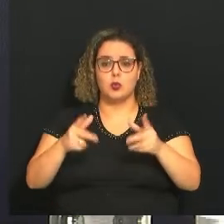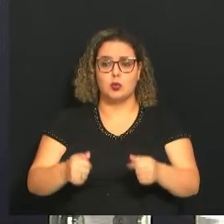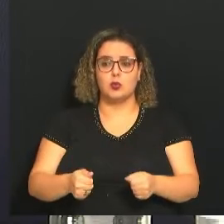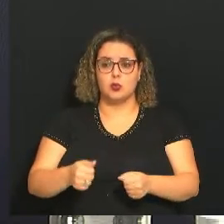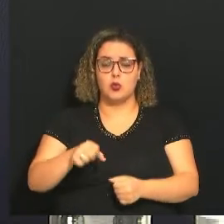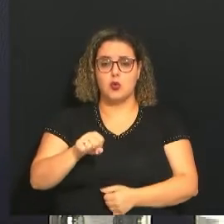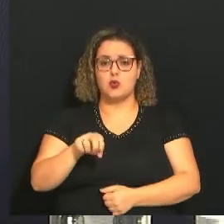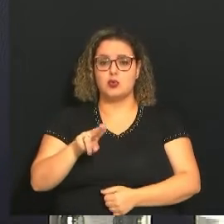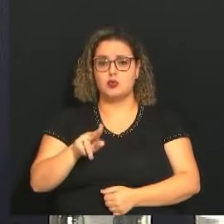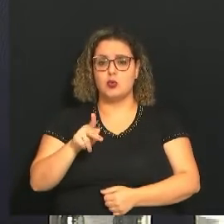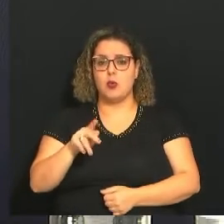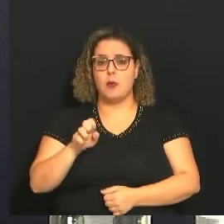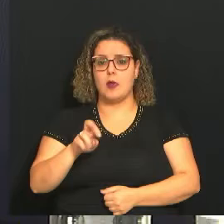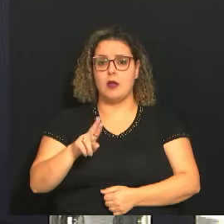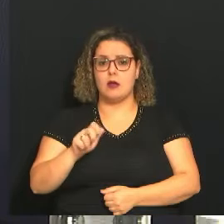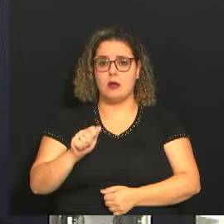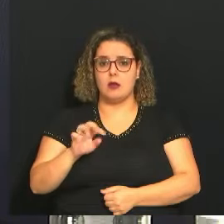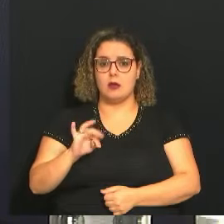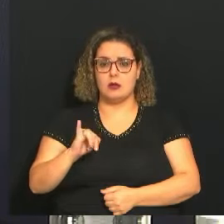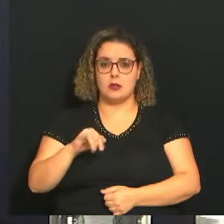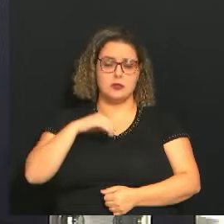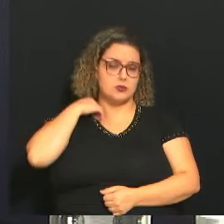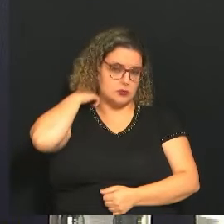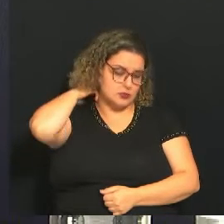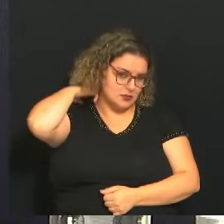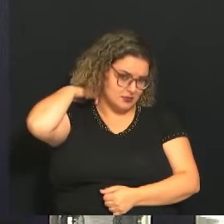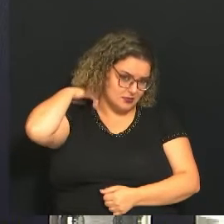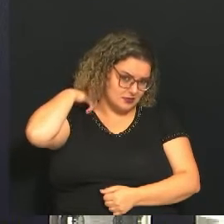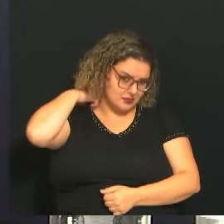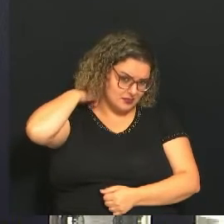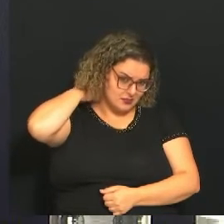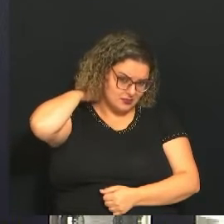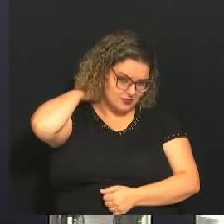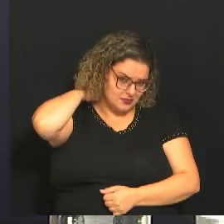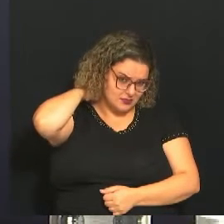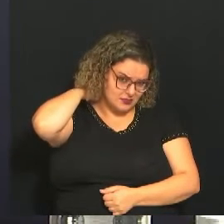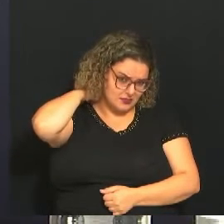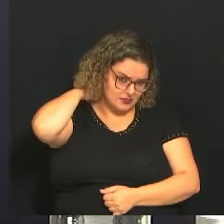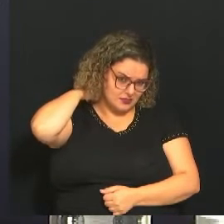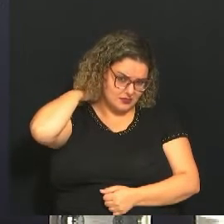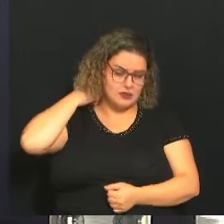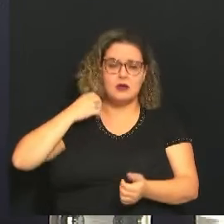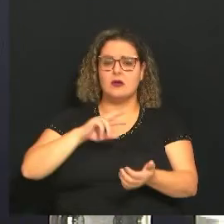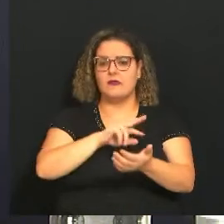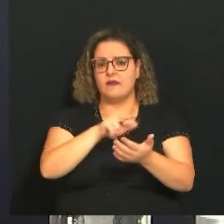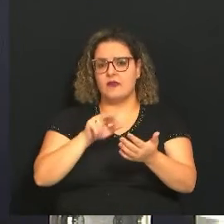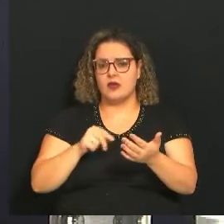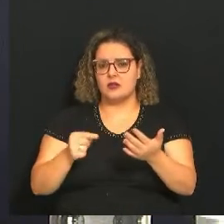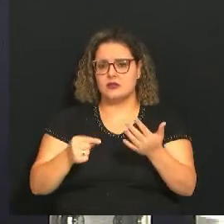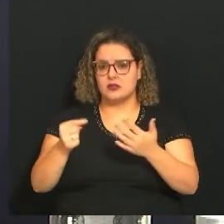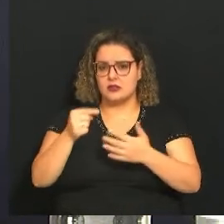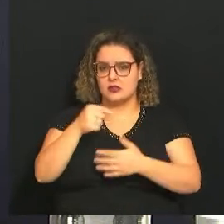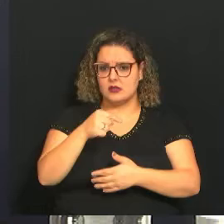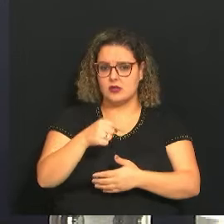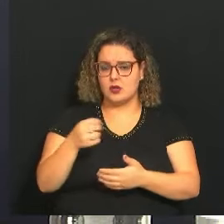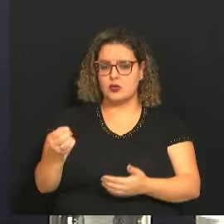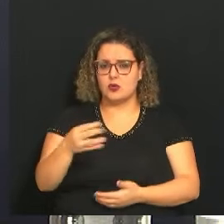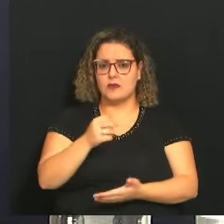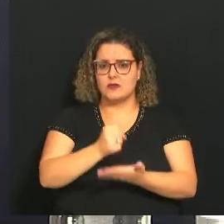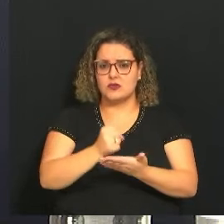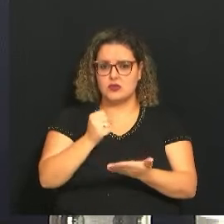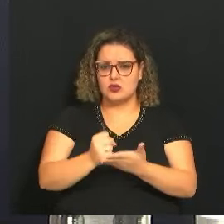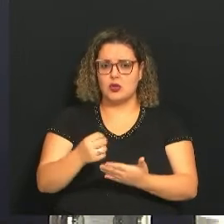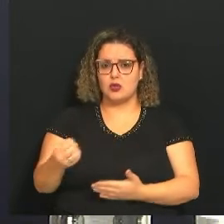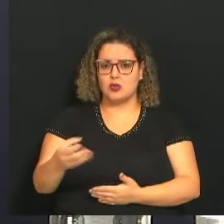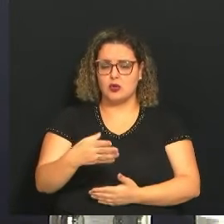superávit? Porque foi decretado uma série de restrições, como novas contratações, início de novas